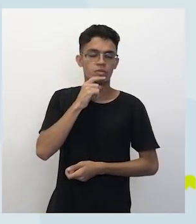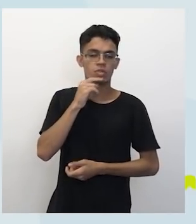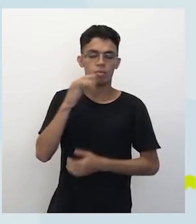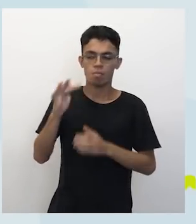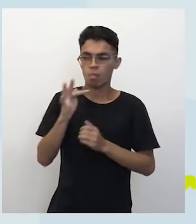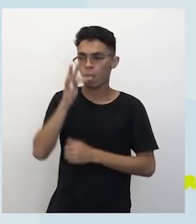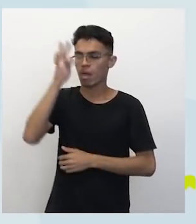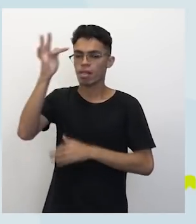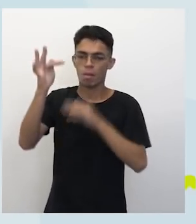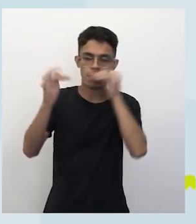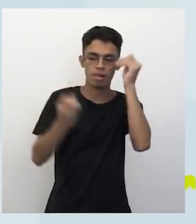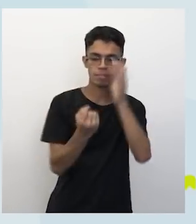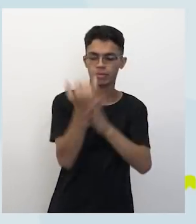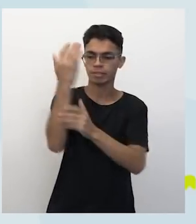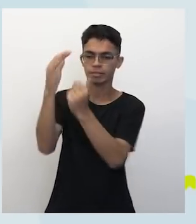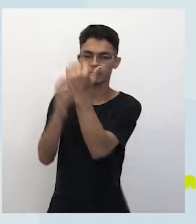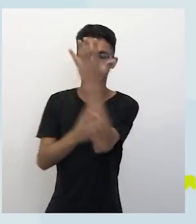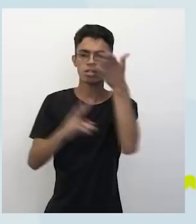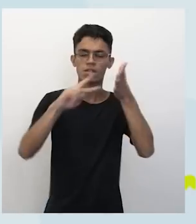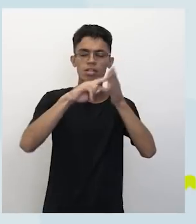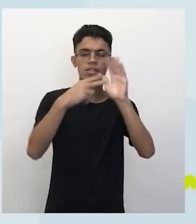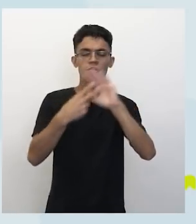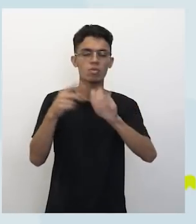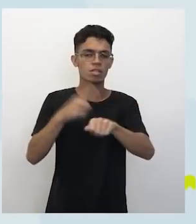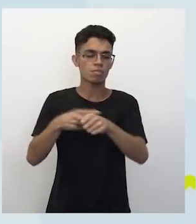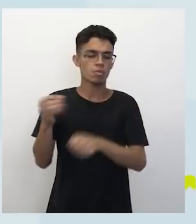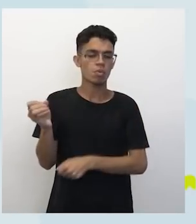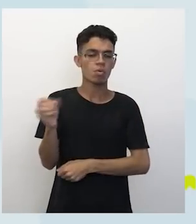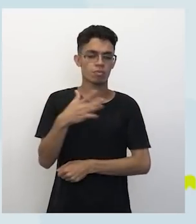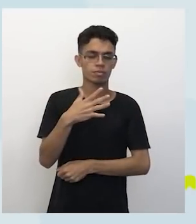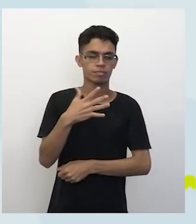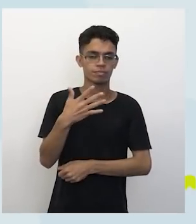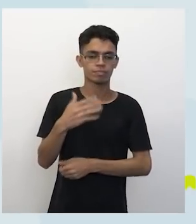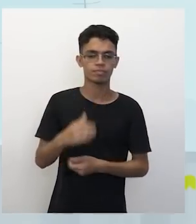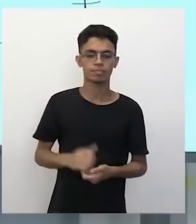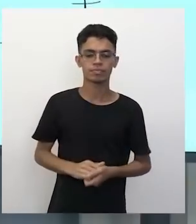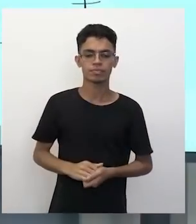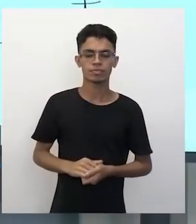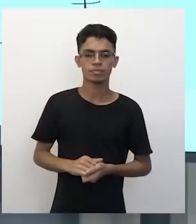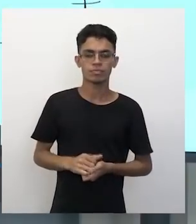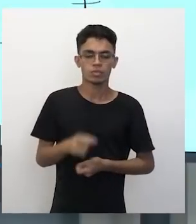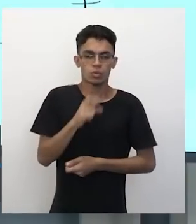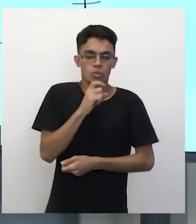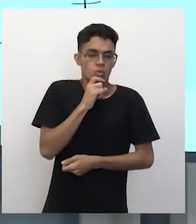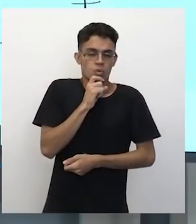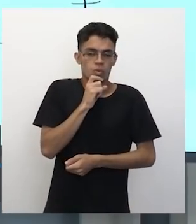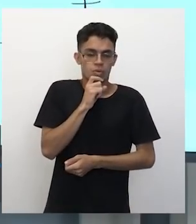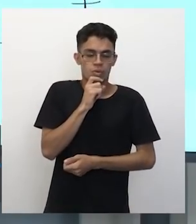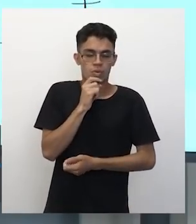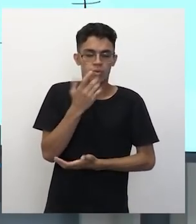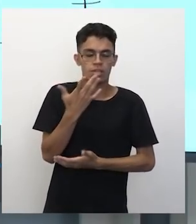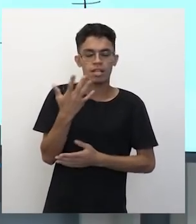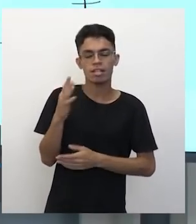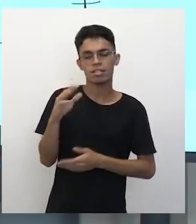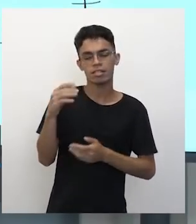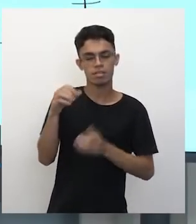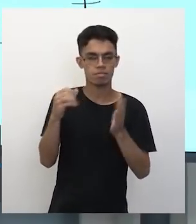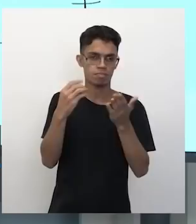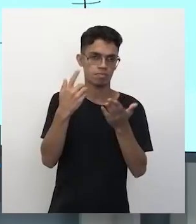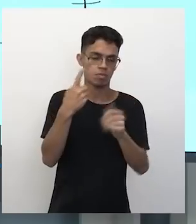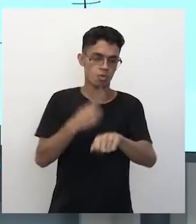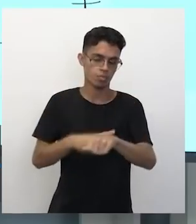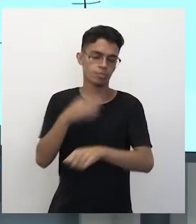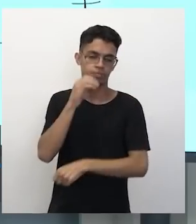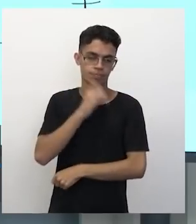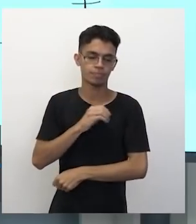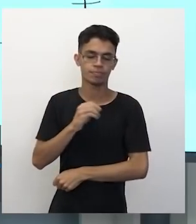tempo novo. E o outono e inverno de tempo velho. Era dessa maneira que os povos tupi-guaranis